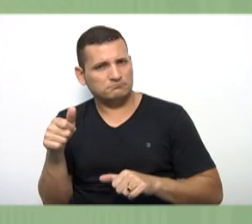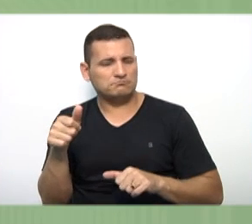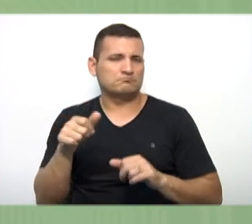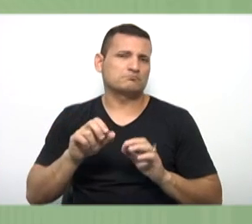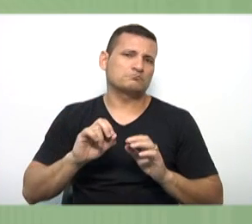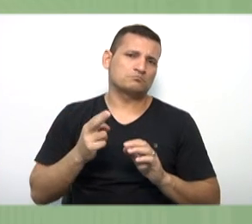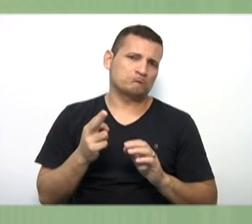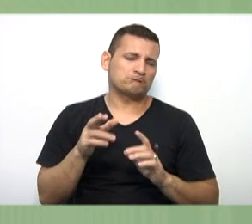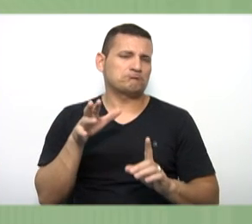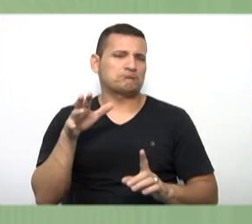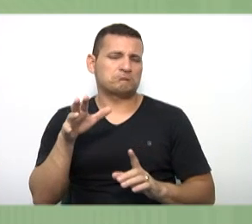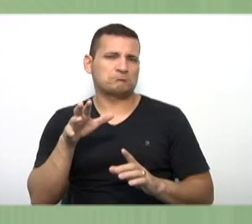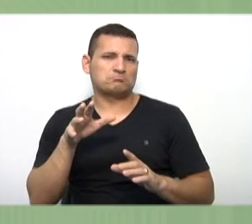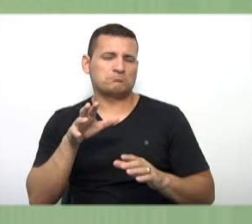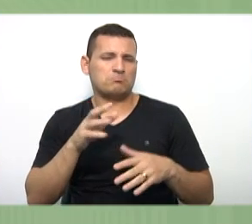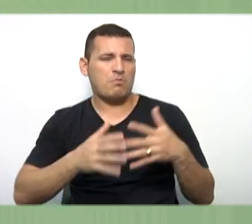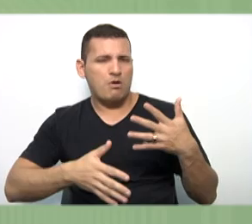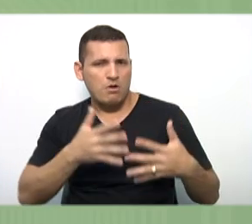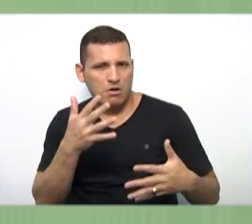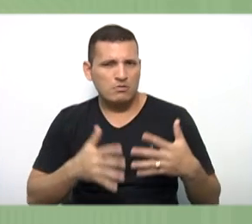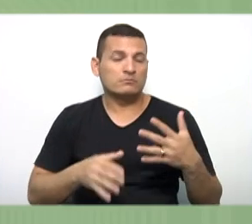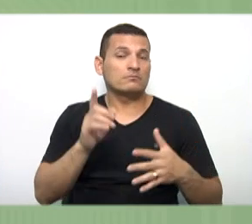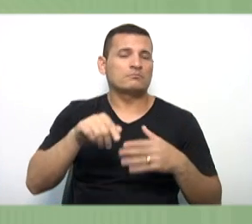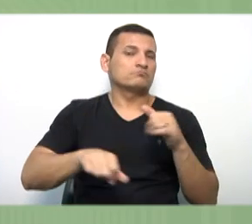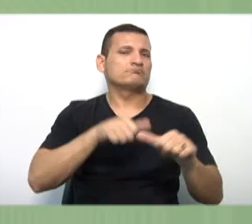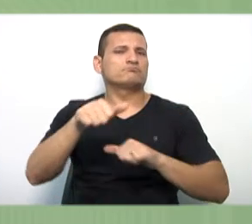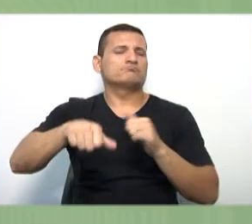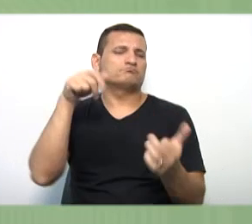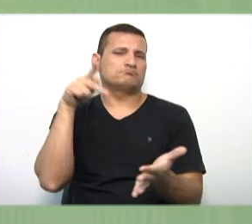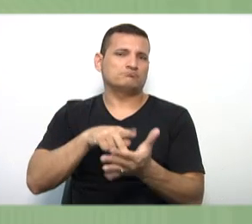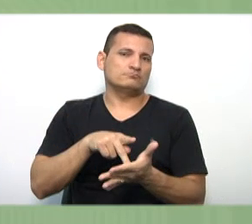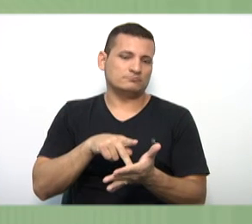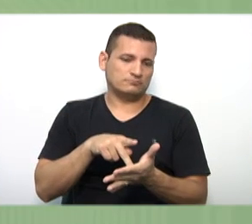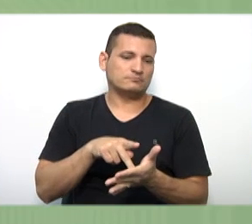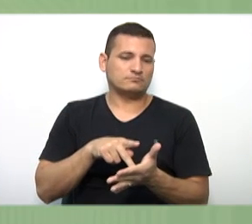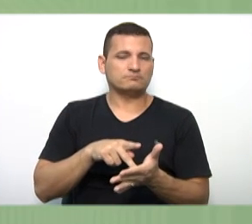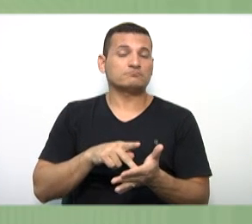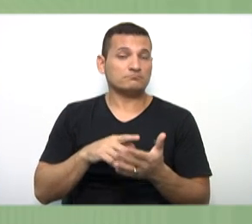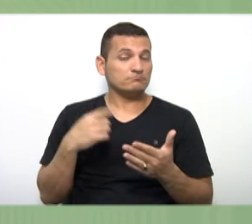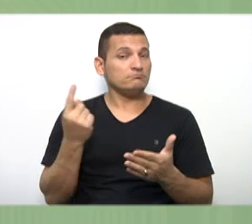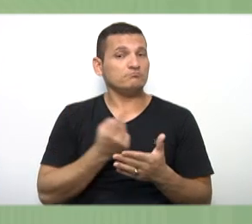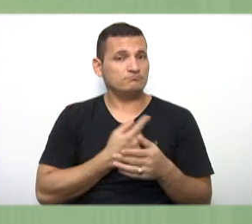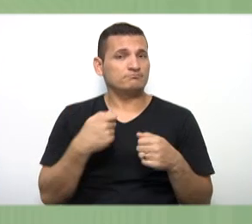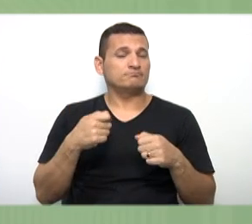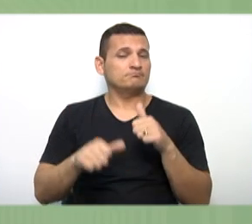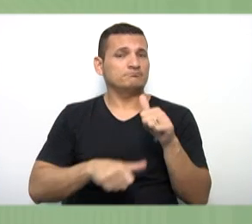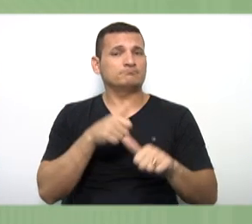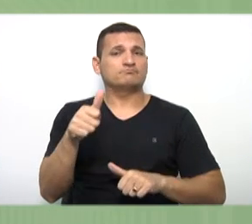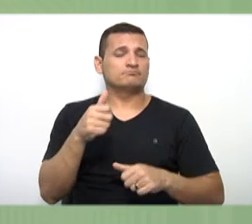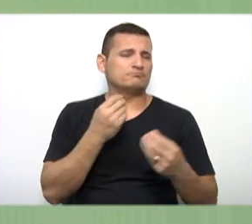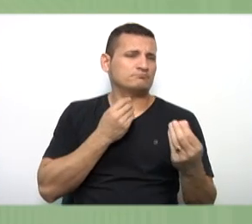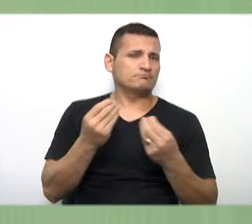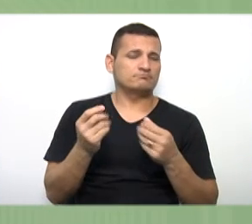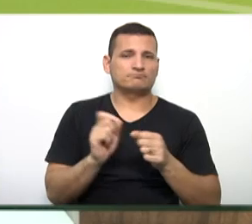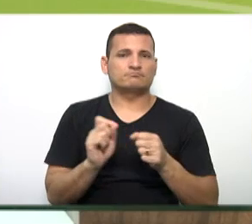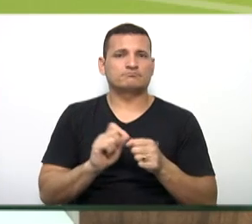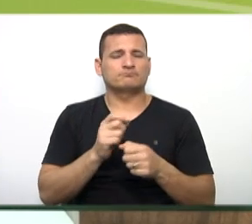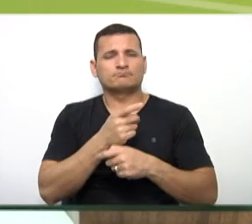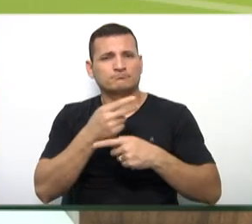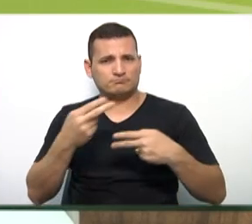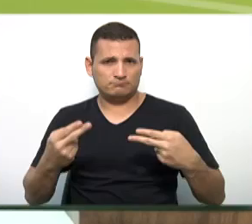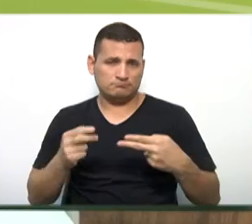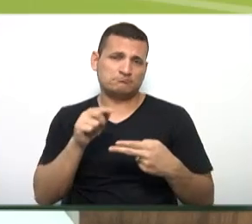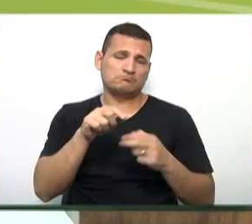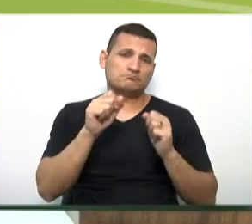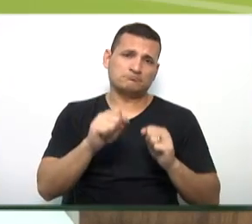perturbação. Implica em mudança mesmo, sabe? A gente tem que mudar a forma de fazer as coisas e isso pode